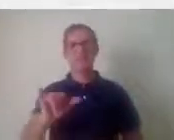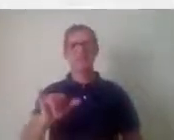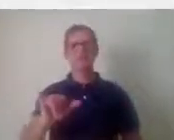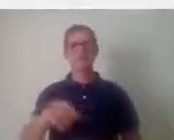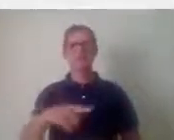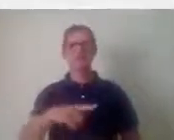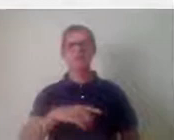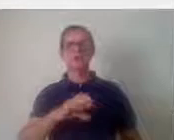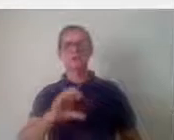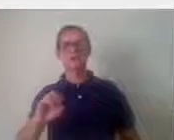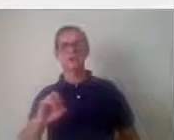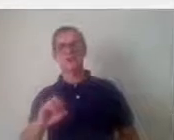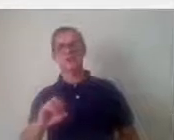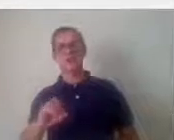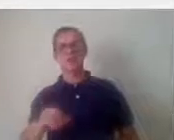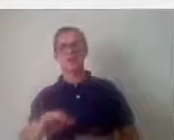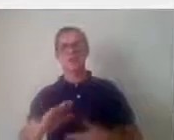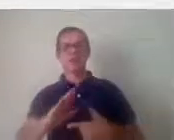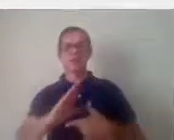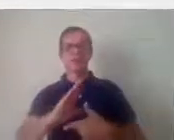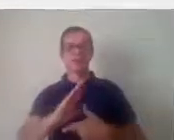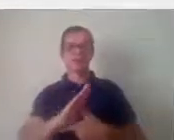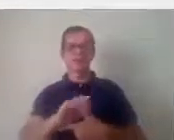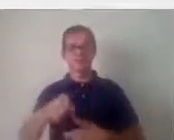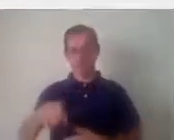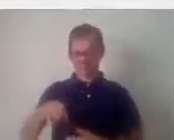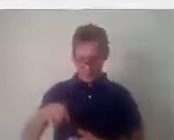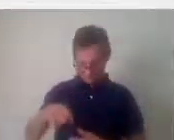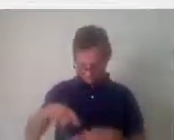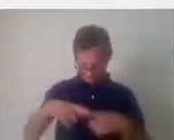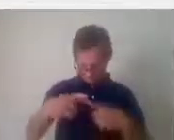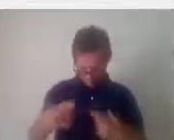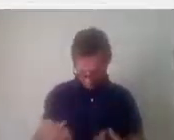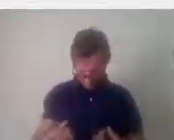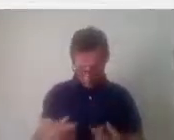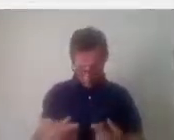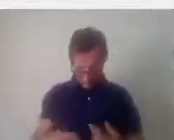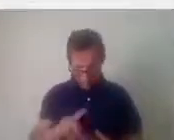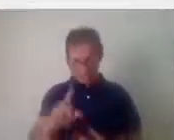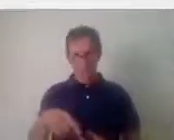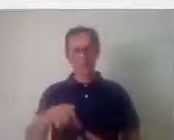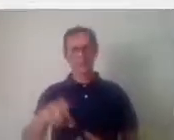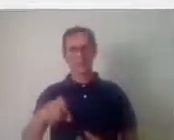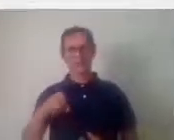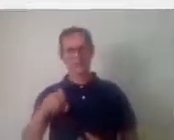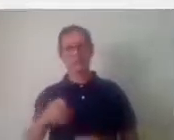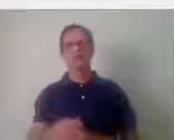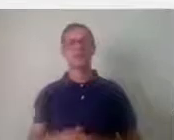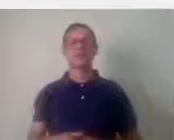variando de 0 a seno de x. De x. Integral de x